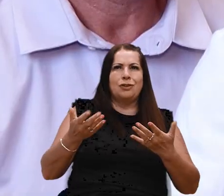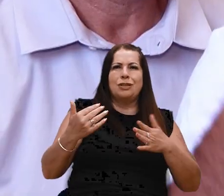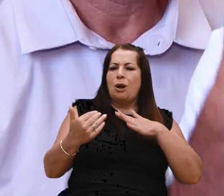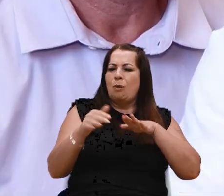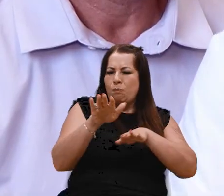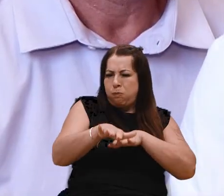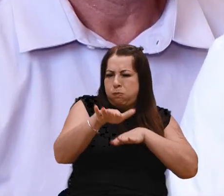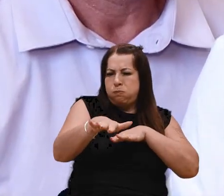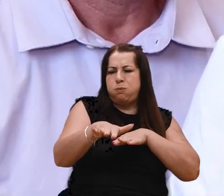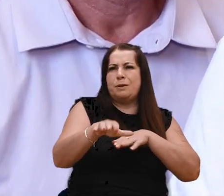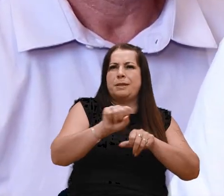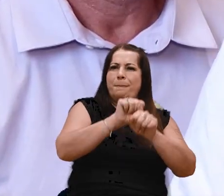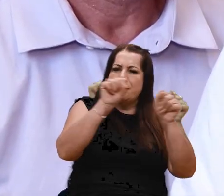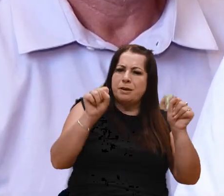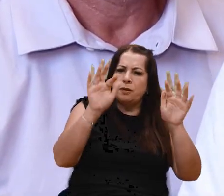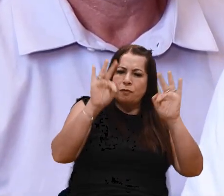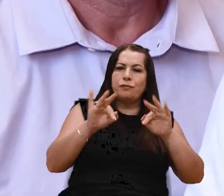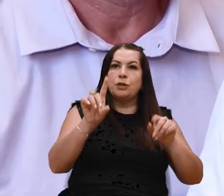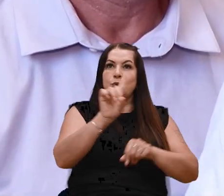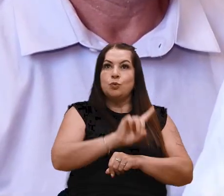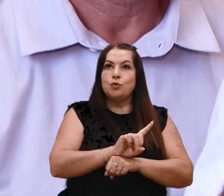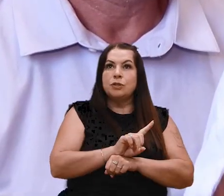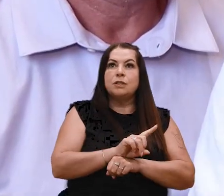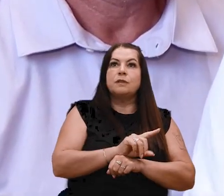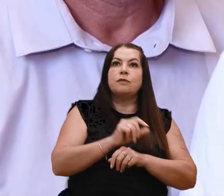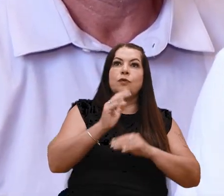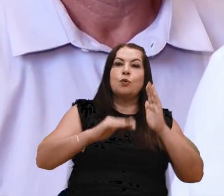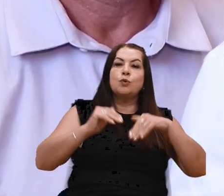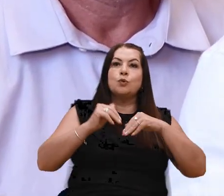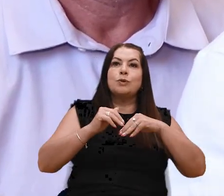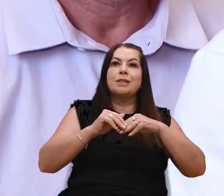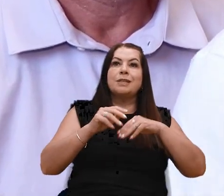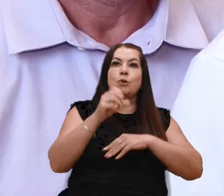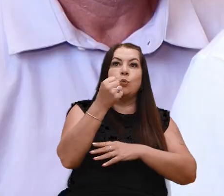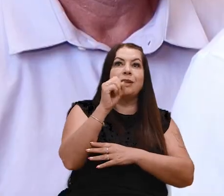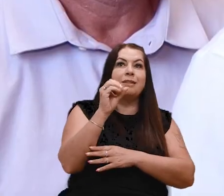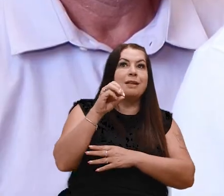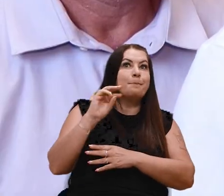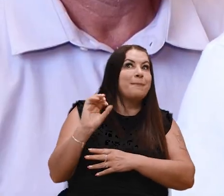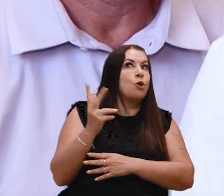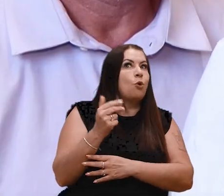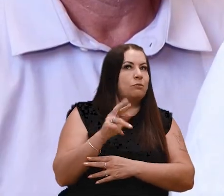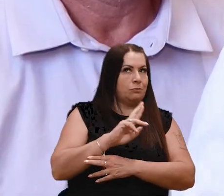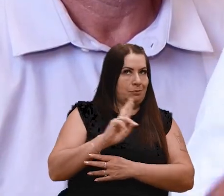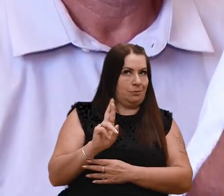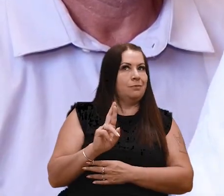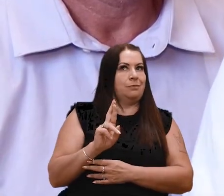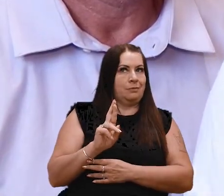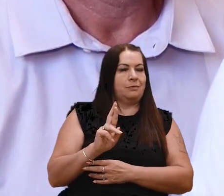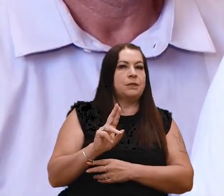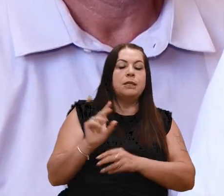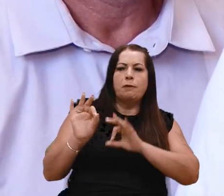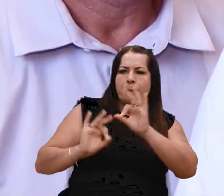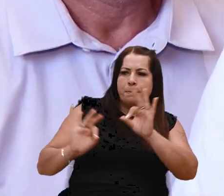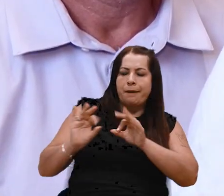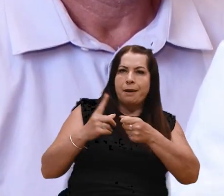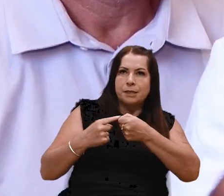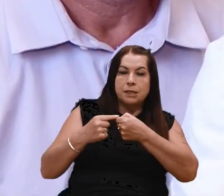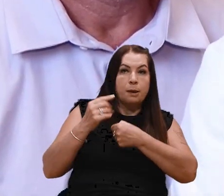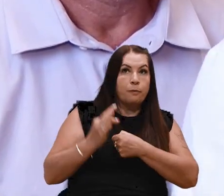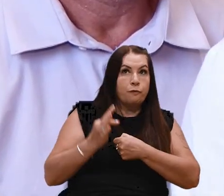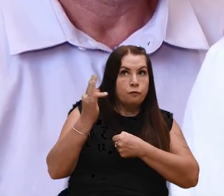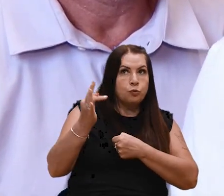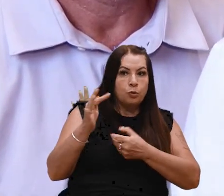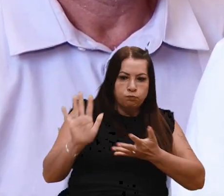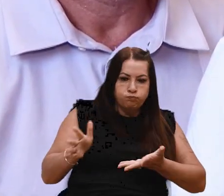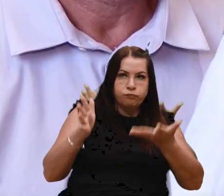começo da manhã, no final do dia, e nós vamos construir um viaduto ali de 80 milhões de reais que vai preparar a cidade para o futuro,